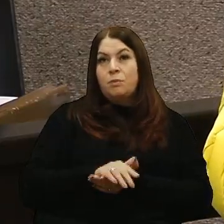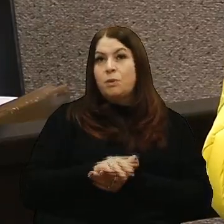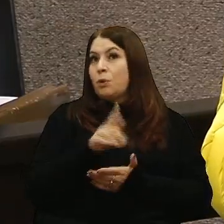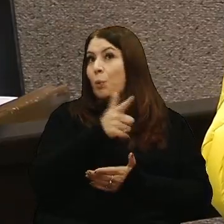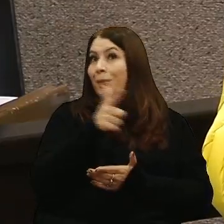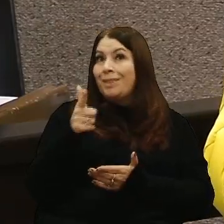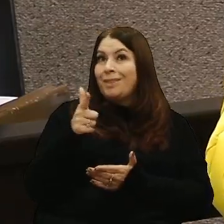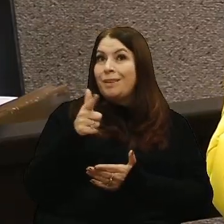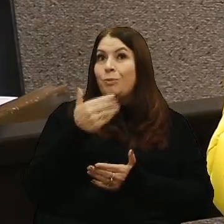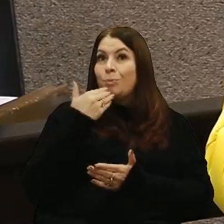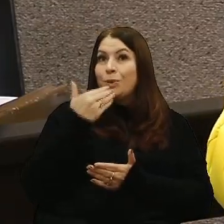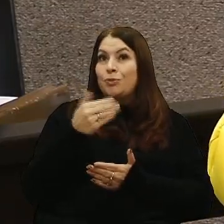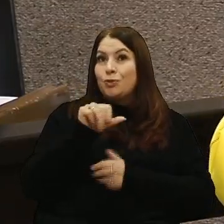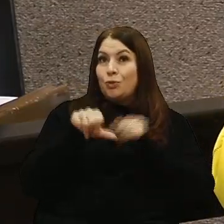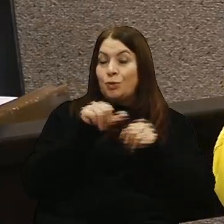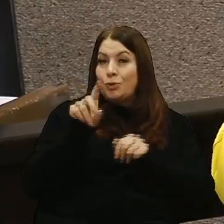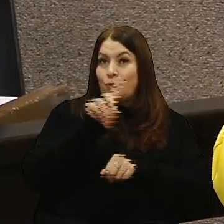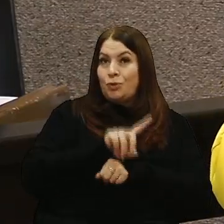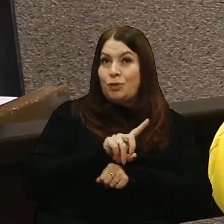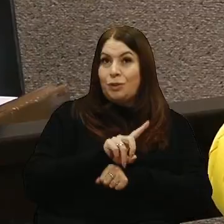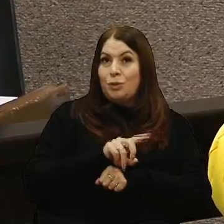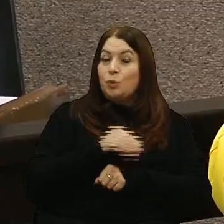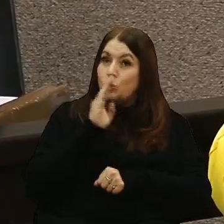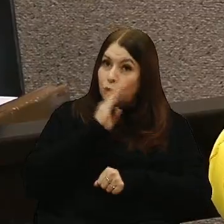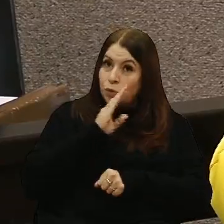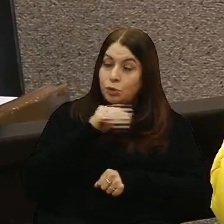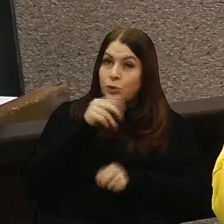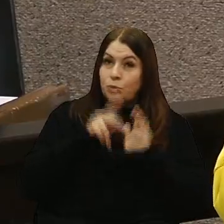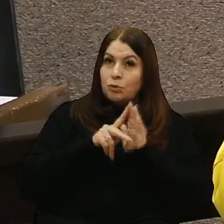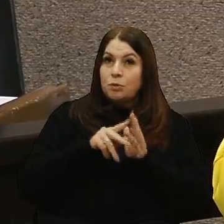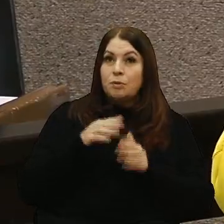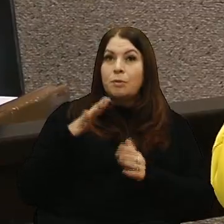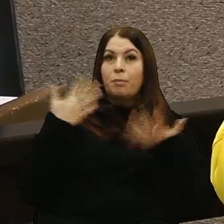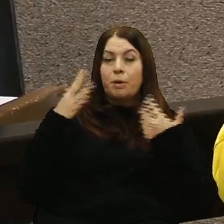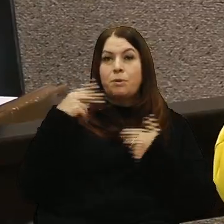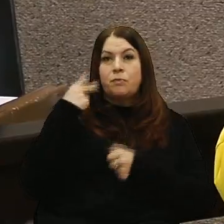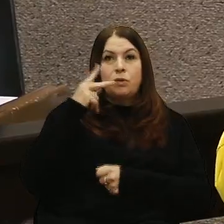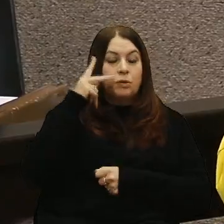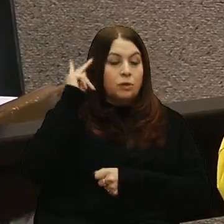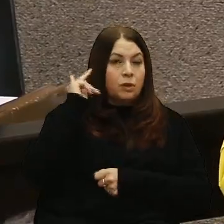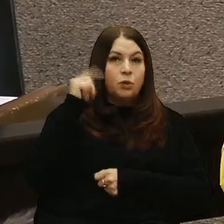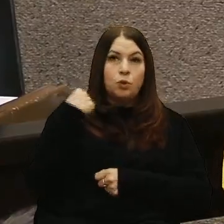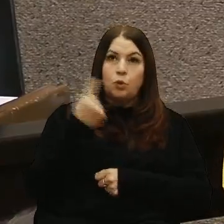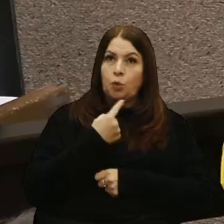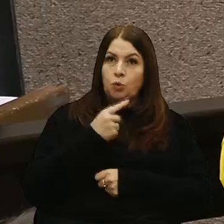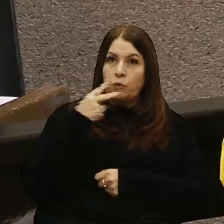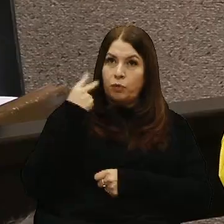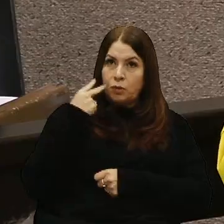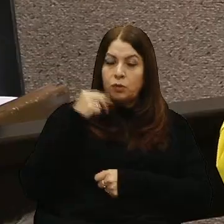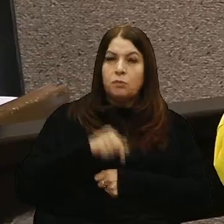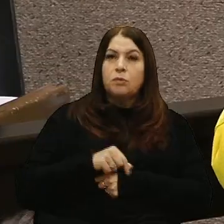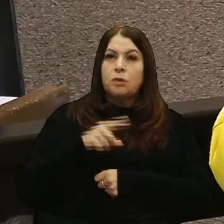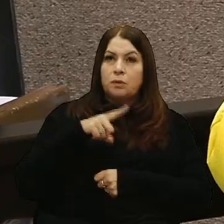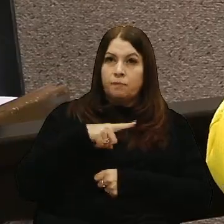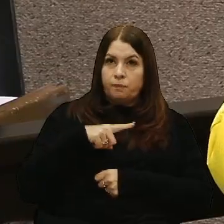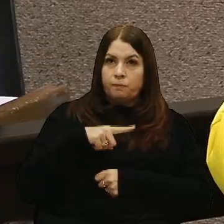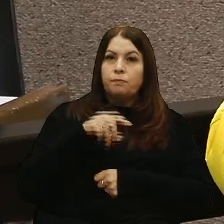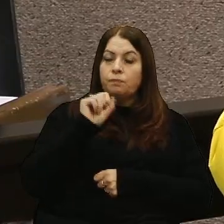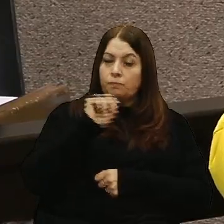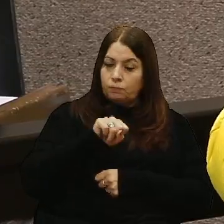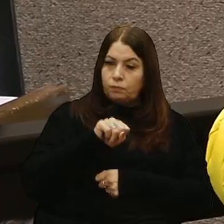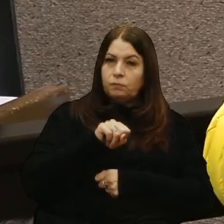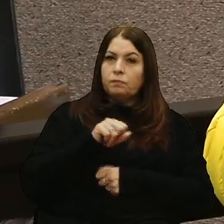ter a questão do pedido de vistas, que é o que agiliza também esse projeto. Parabéns, vereador Iago, e nós, como vereadores, temos, sim,